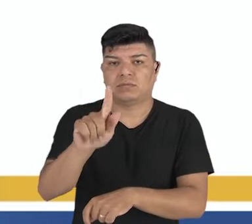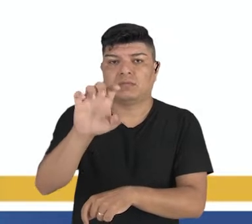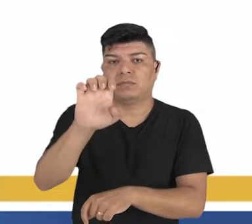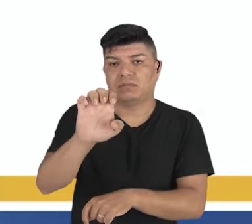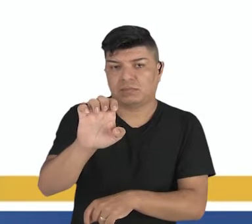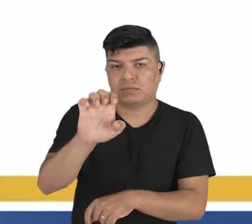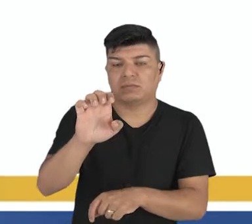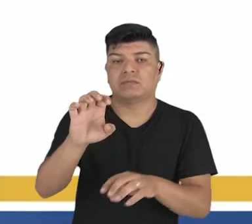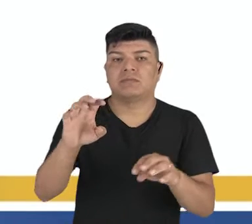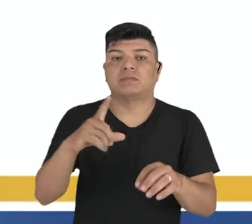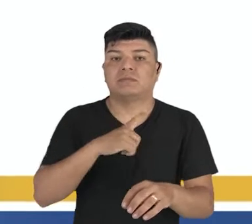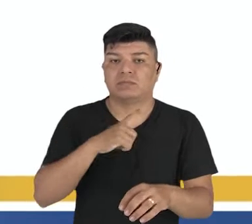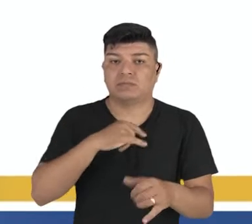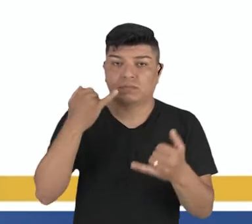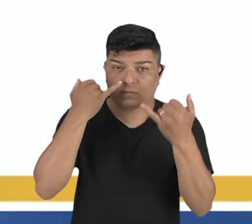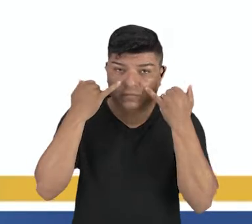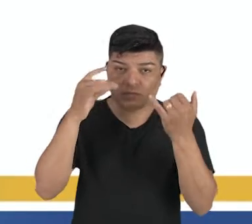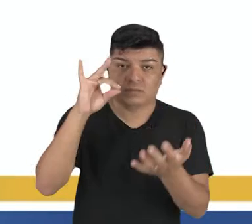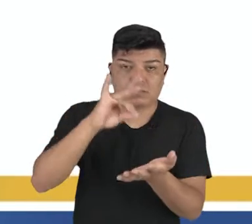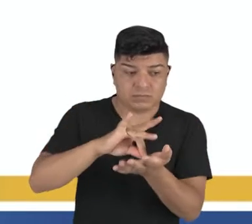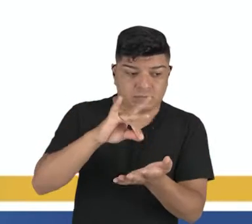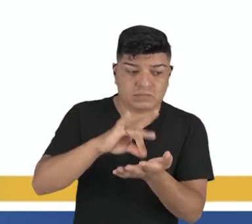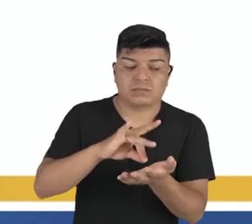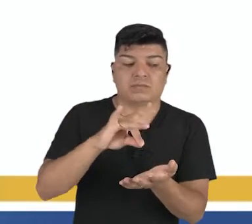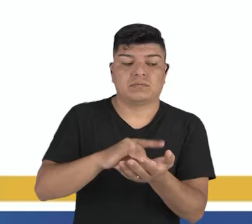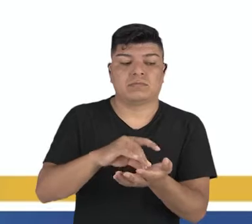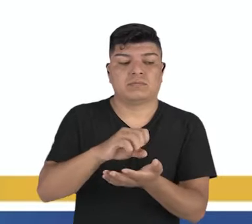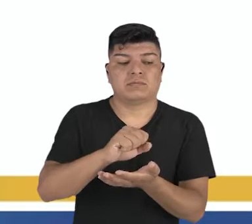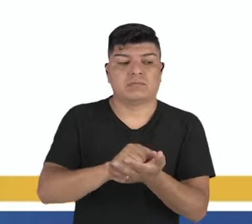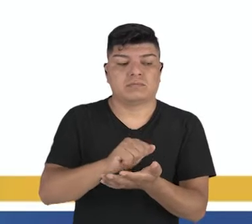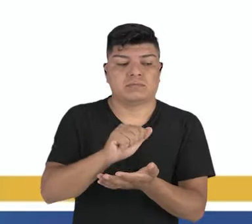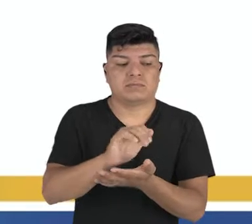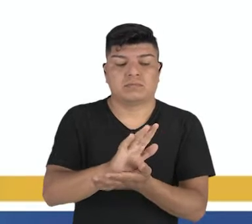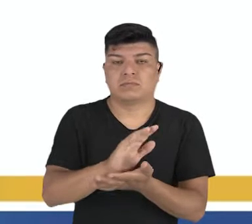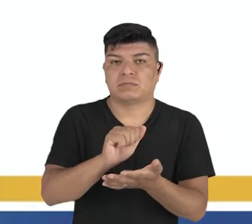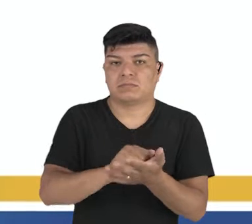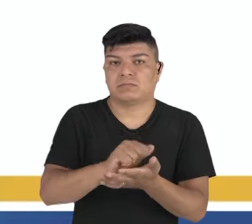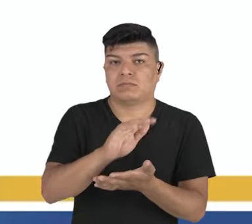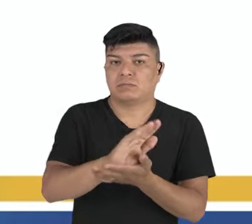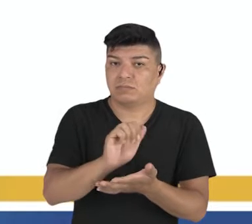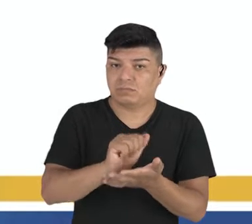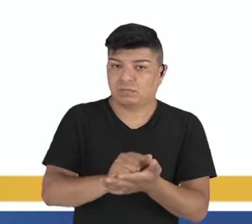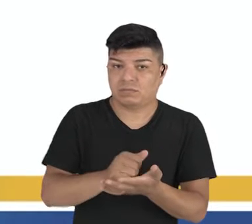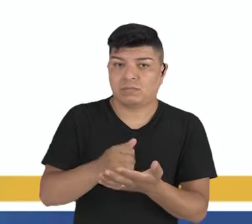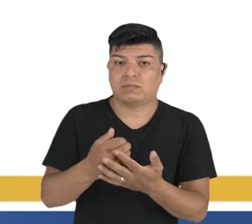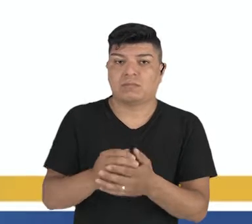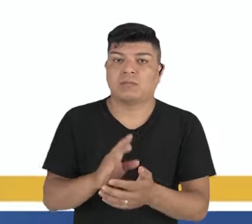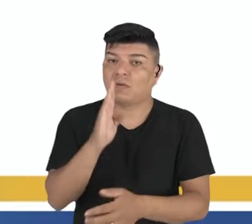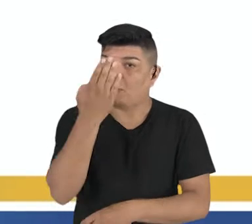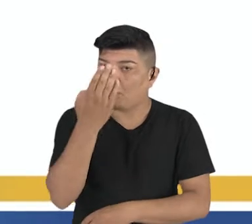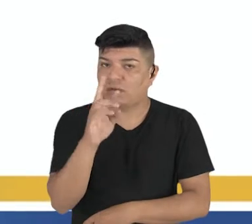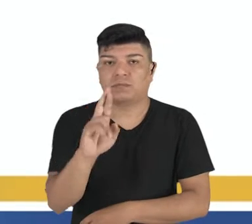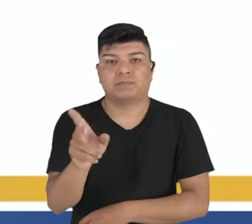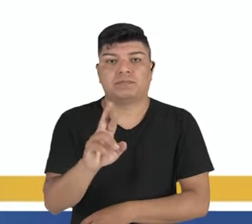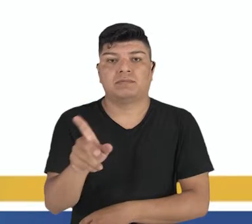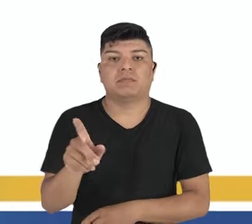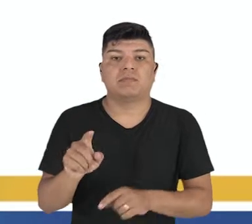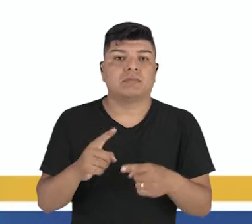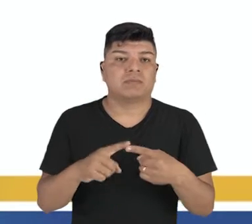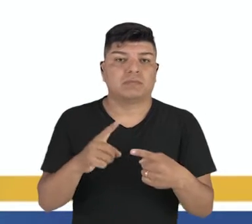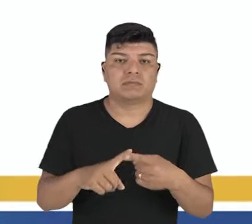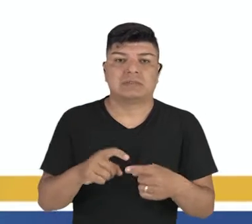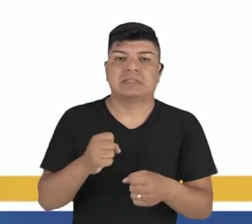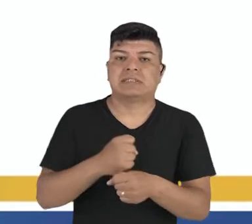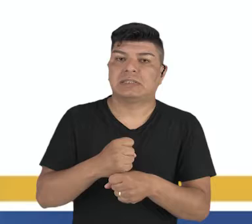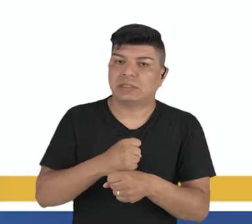dados verídicos, oficiais, não tem para onde correr, é um dado falso. Não, o IBGE é um instituto que tem